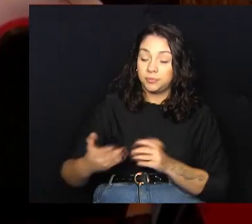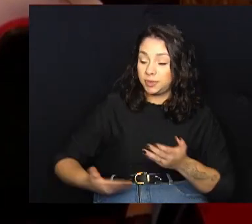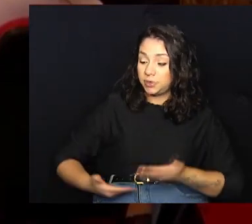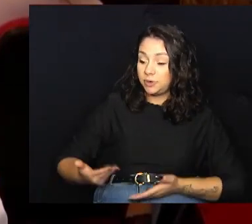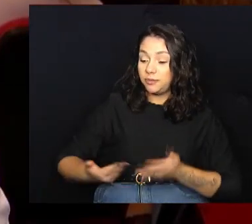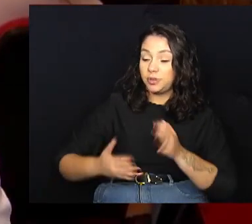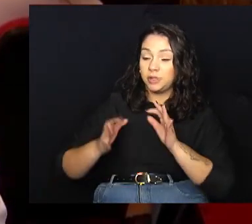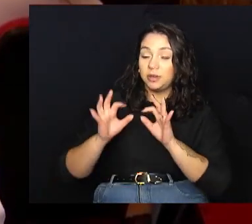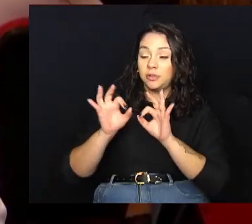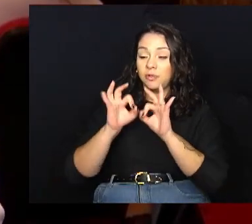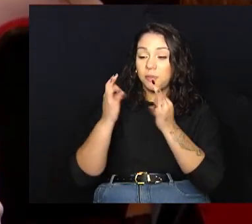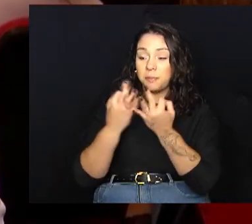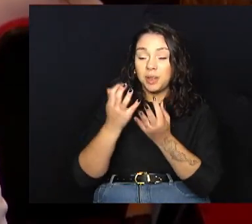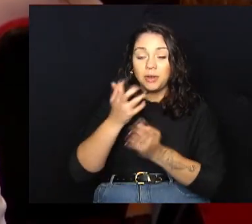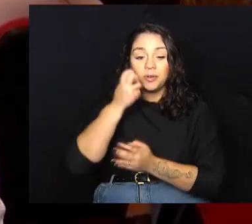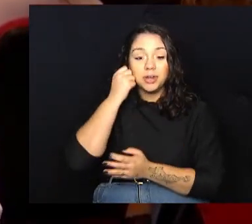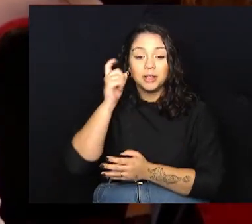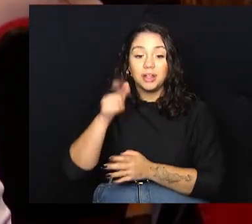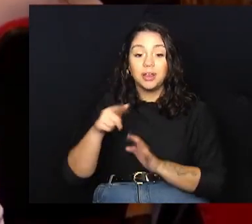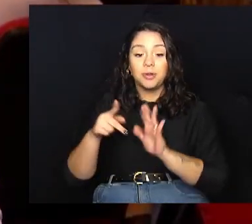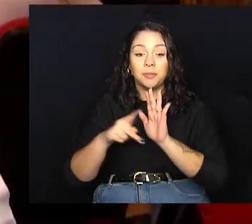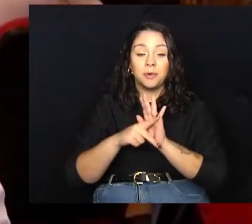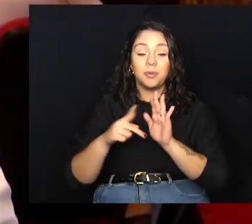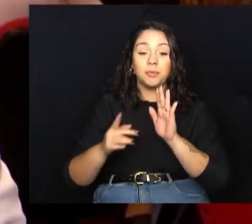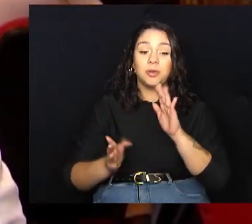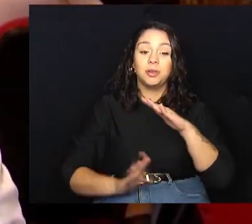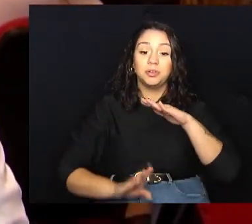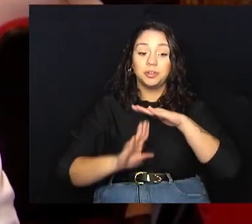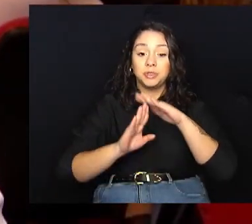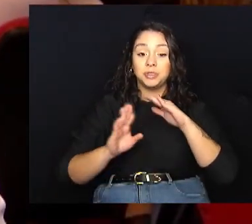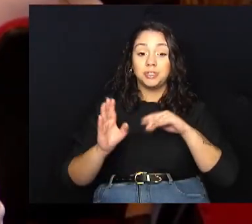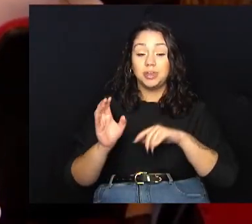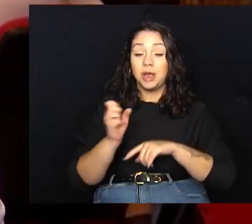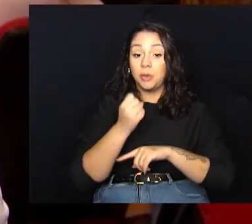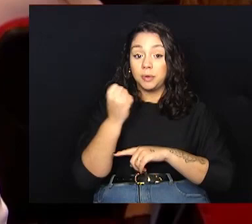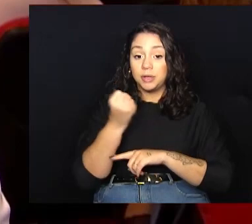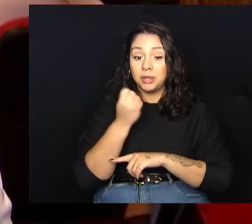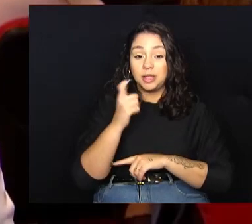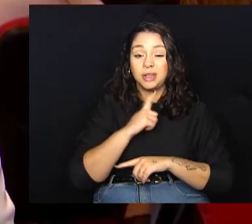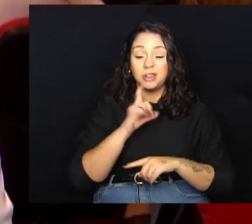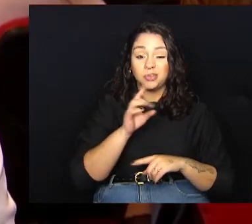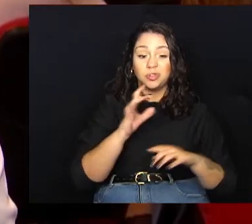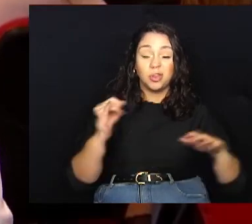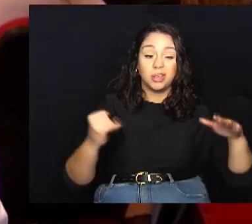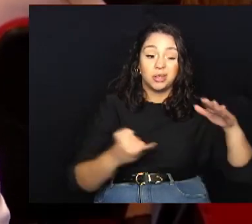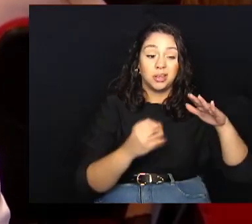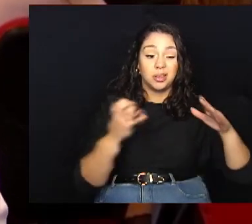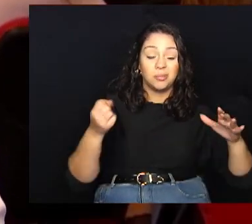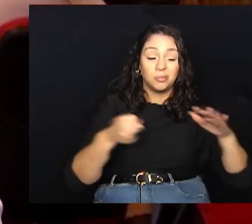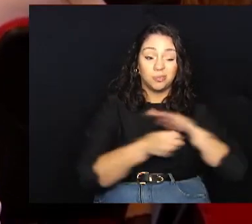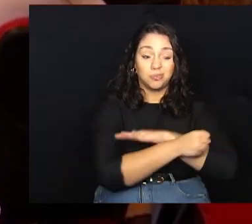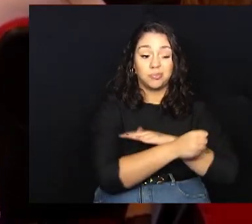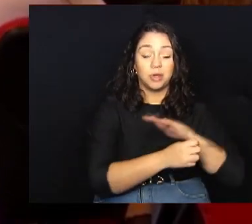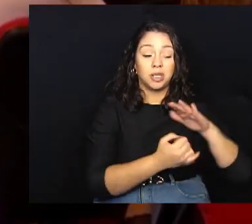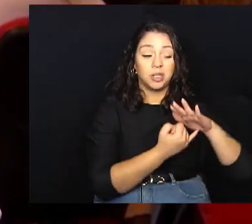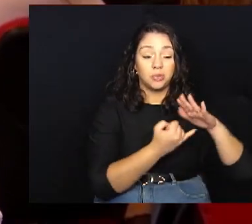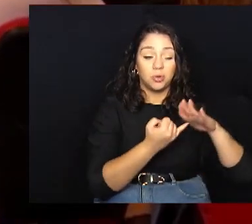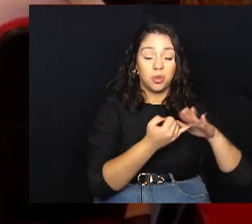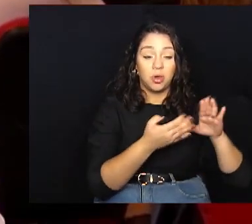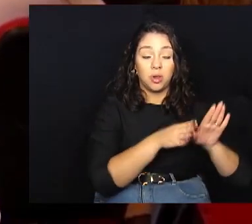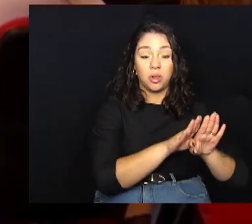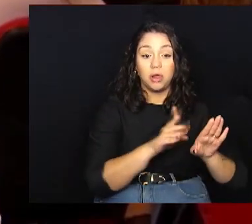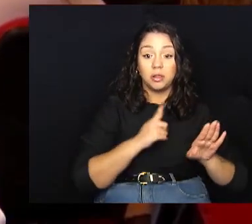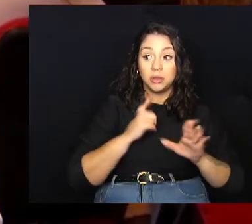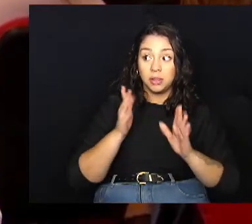complexidade né em vez da criança ir para o abrigo ficar institucionalizado ali ela tem a oportunidade de ter esse período que ela ainda não